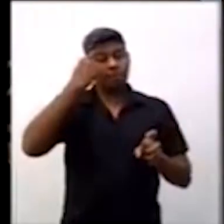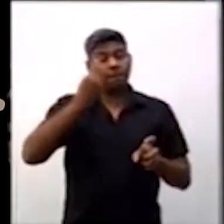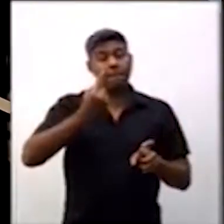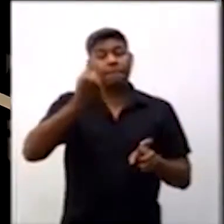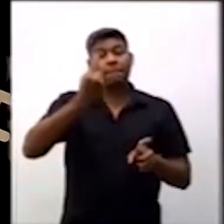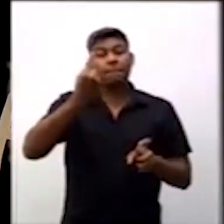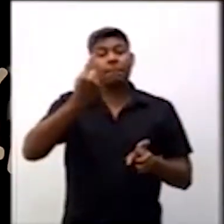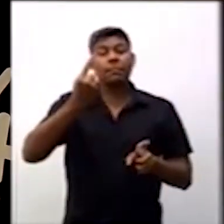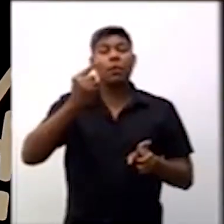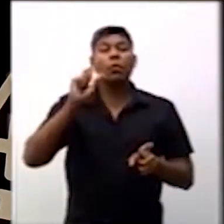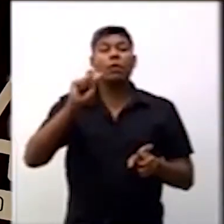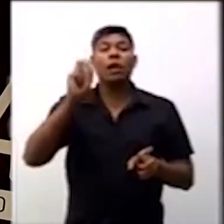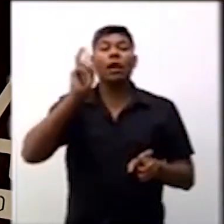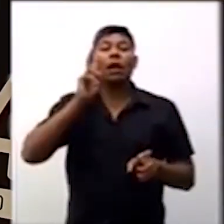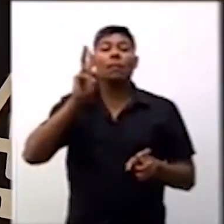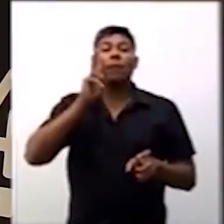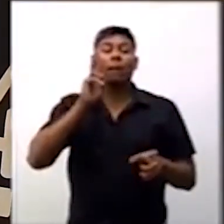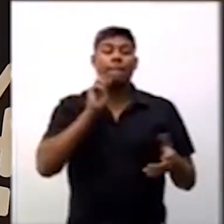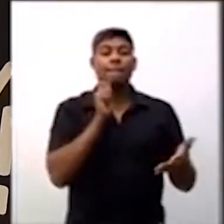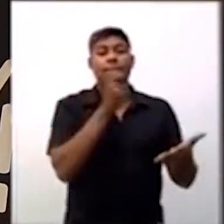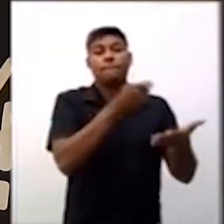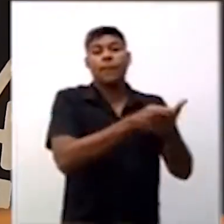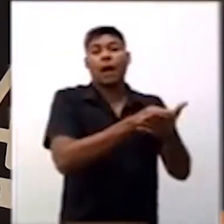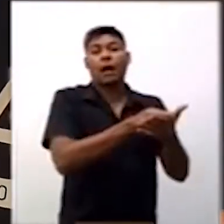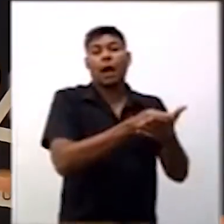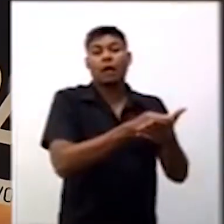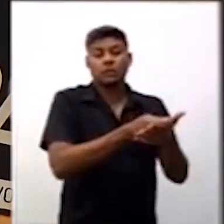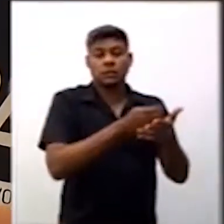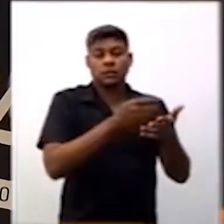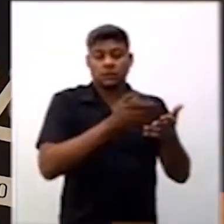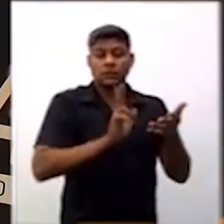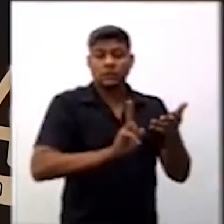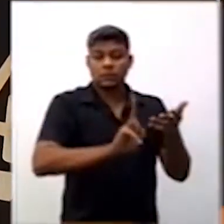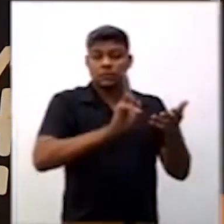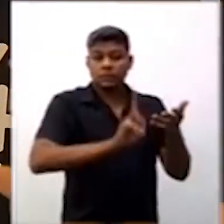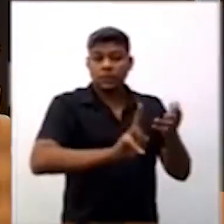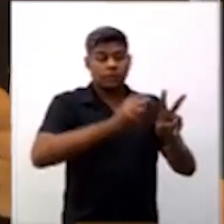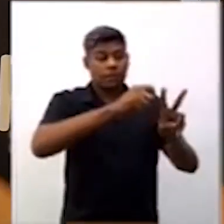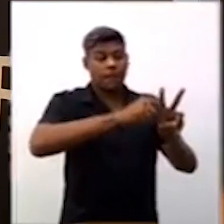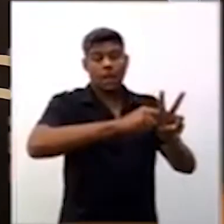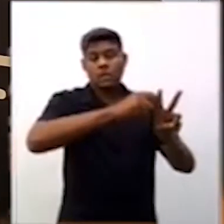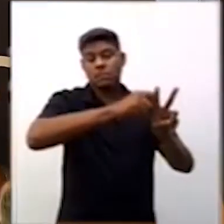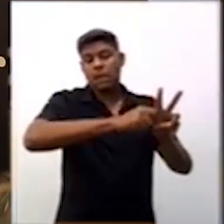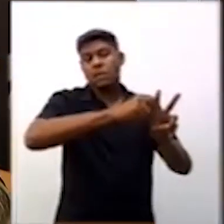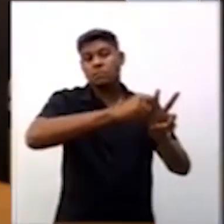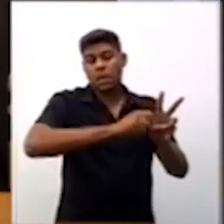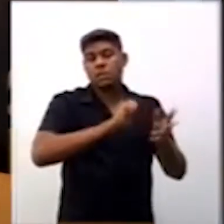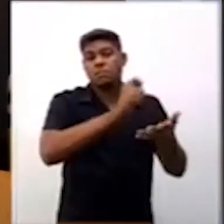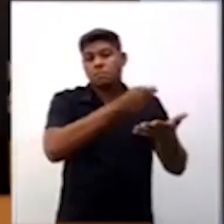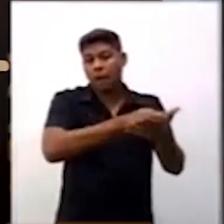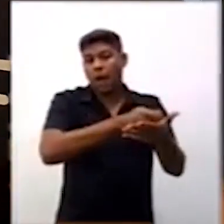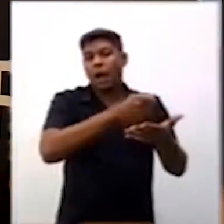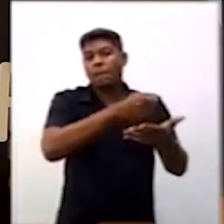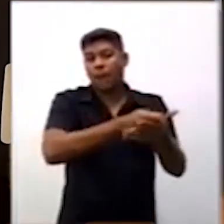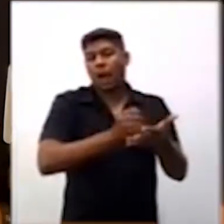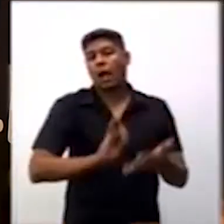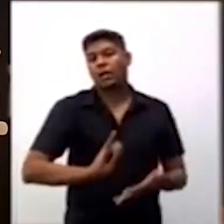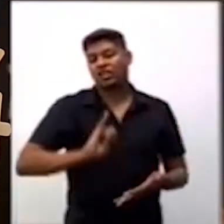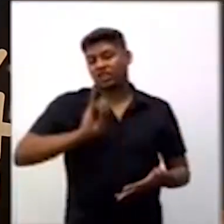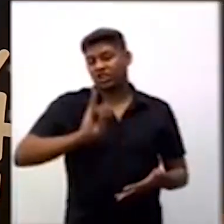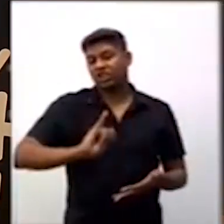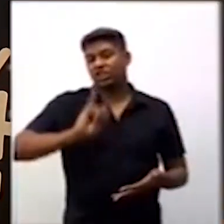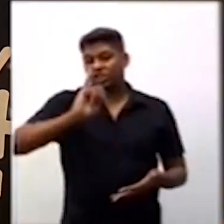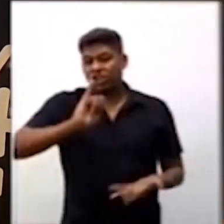e lembra é na conta a pagar. Todos nós temos uma conta mensal de energia elétrica